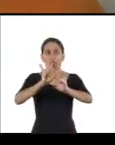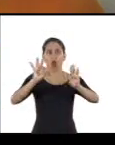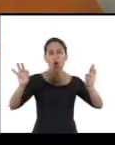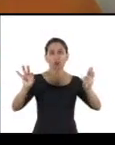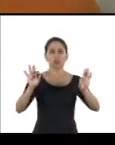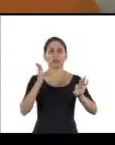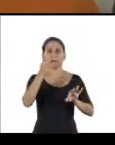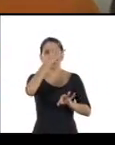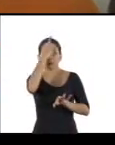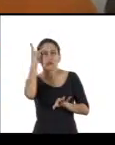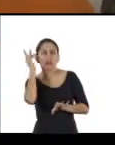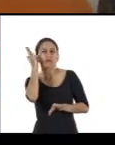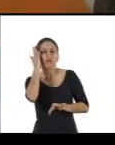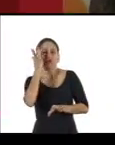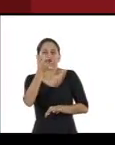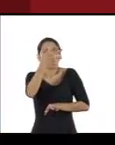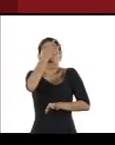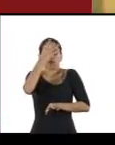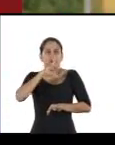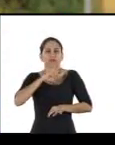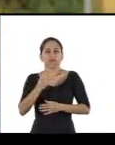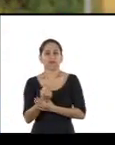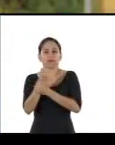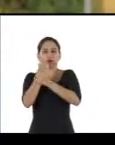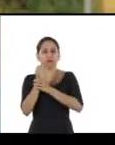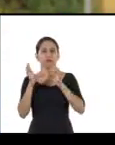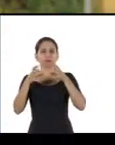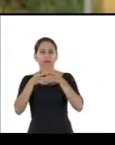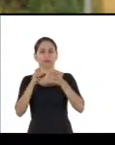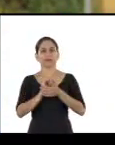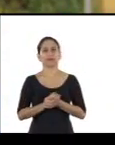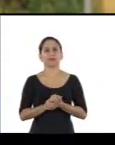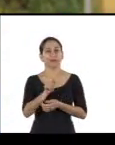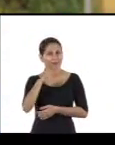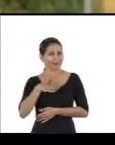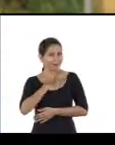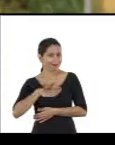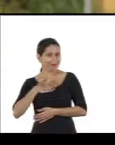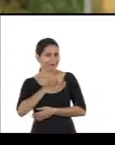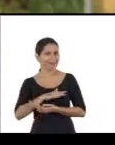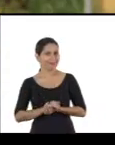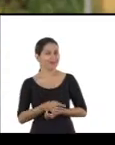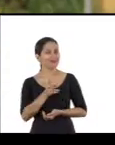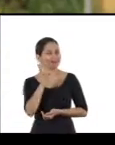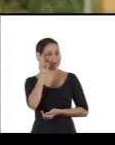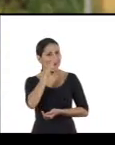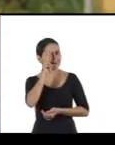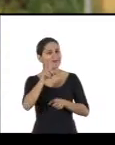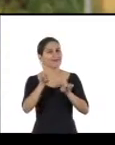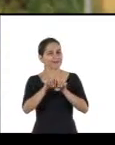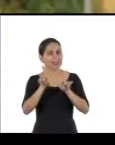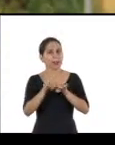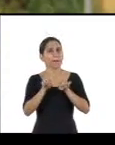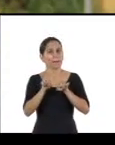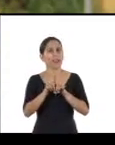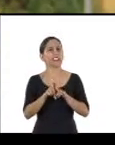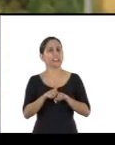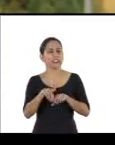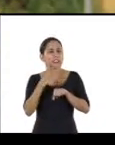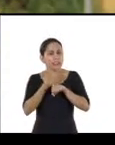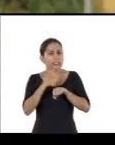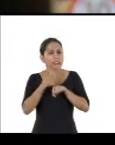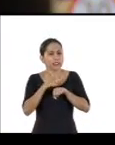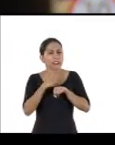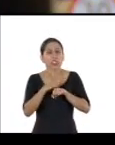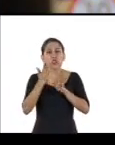da proteção coletiva. Espero que você tenha gostado e lembre-se de colocar em prática todas as recomendações que